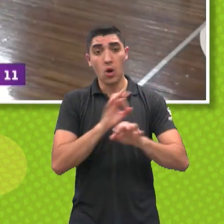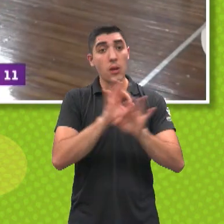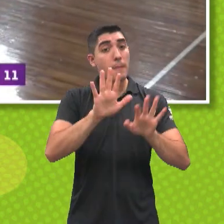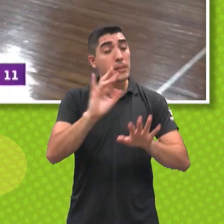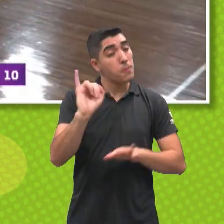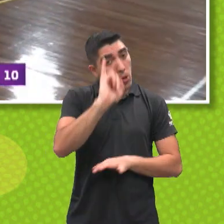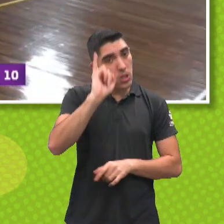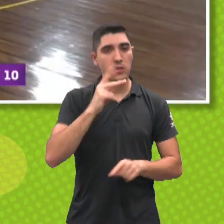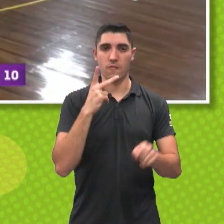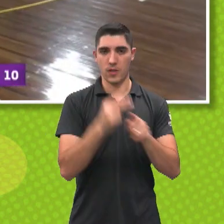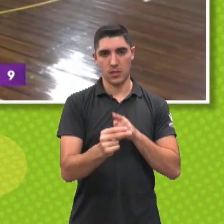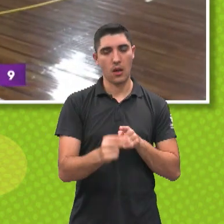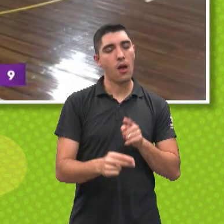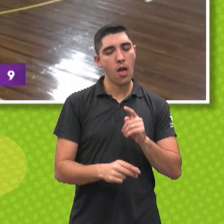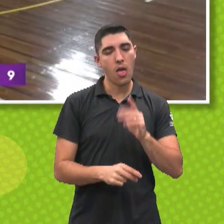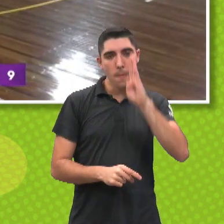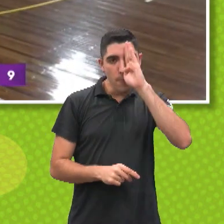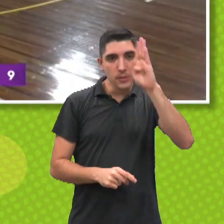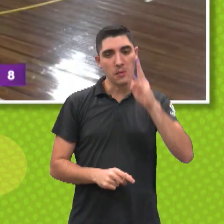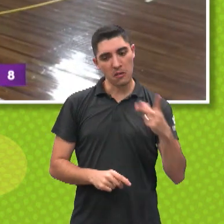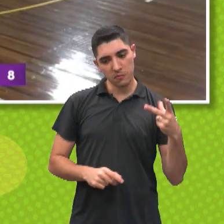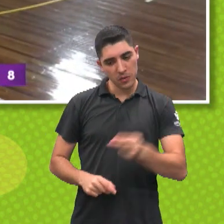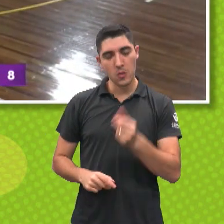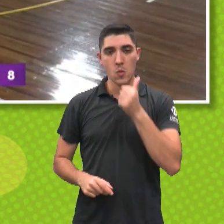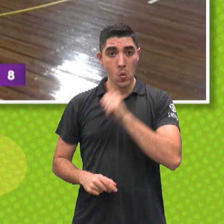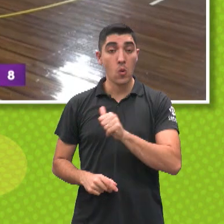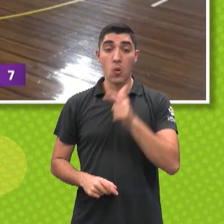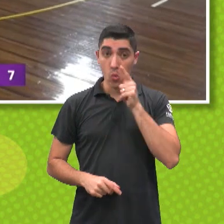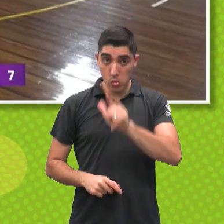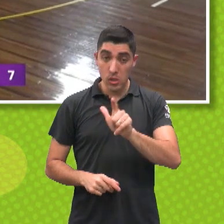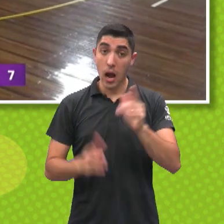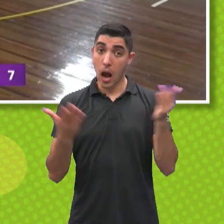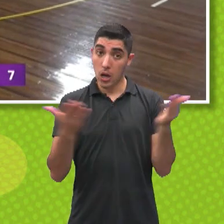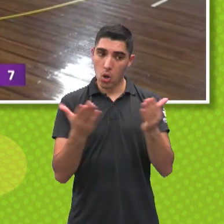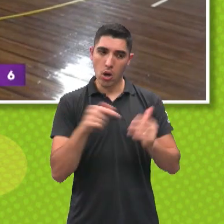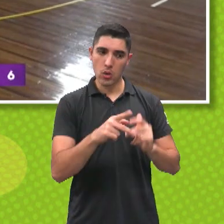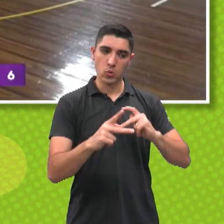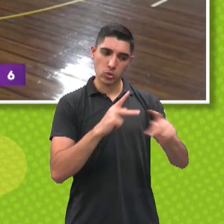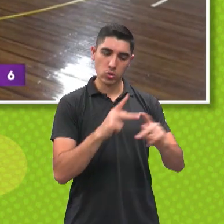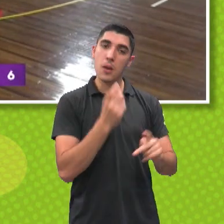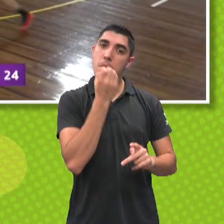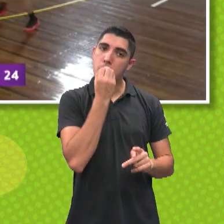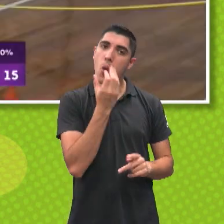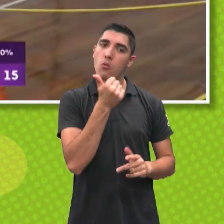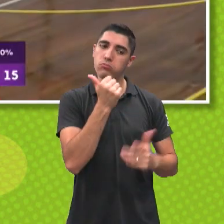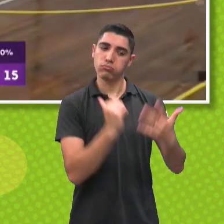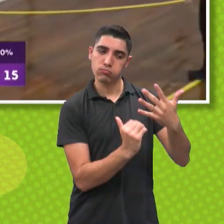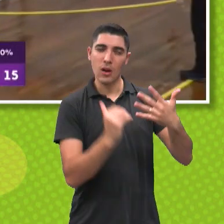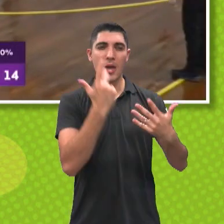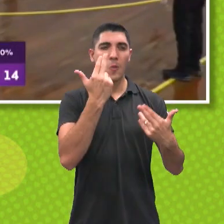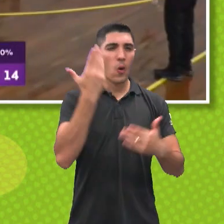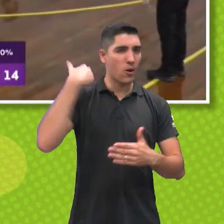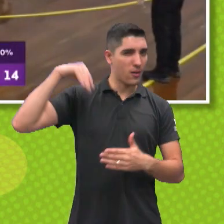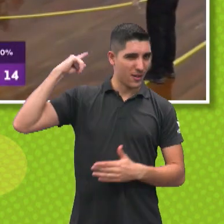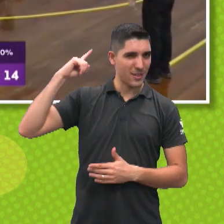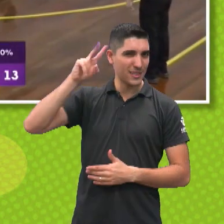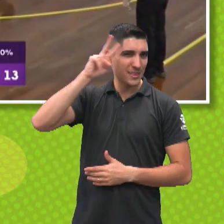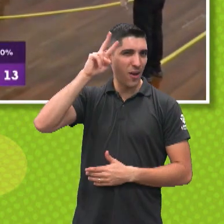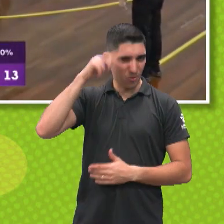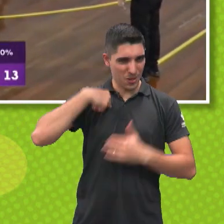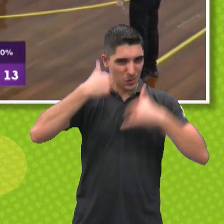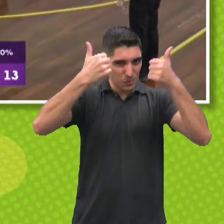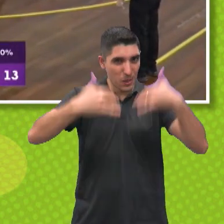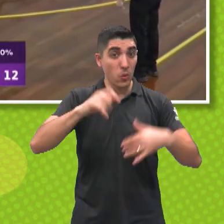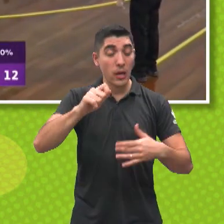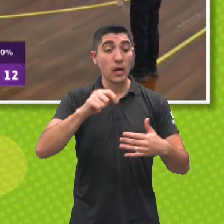jeito. E é importante para o São José ficar cada vez mais, né? Como eu já falei na sexta-feira, ou na segunda-feira, ficar cada